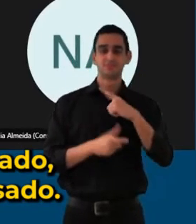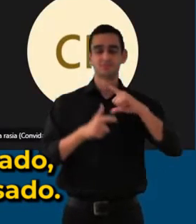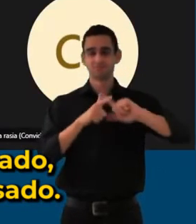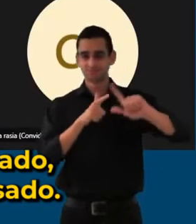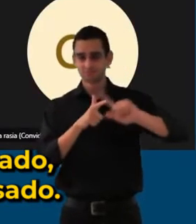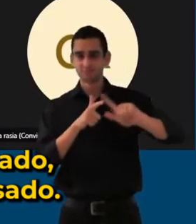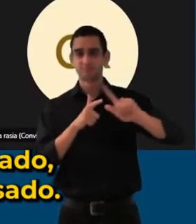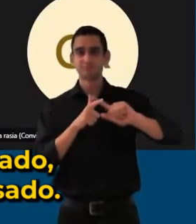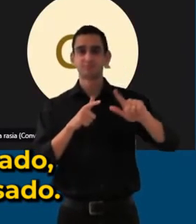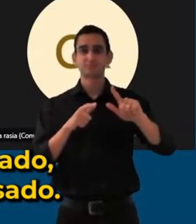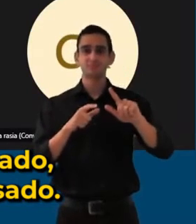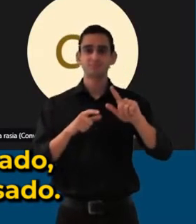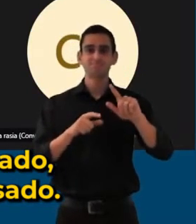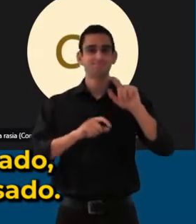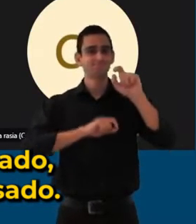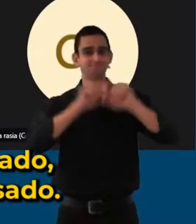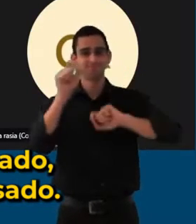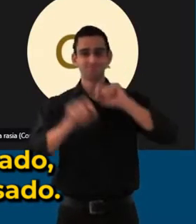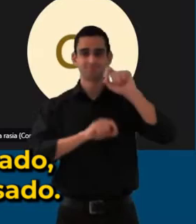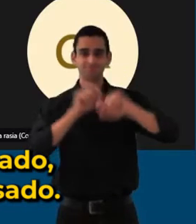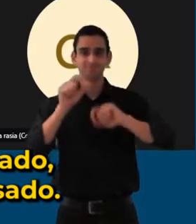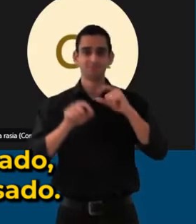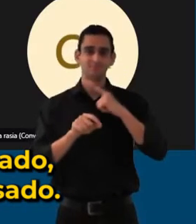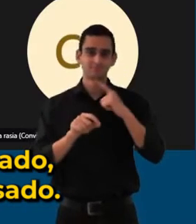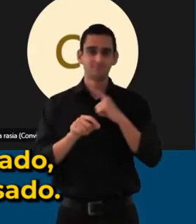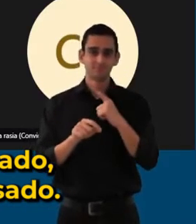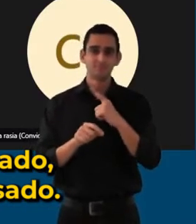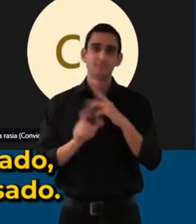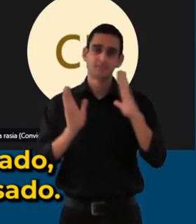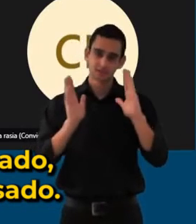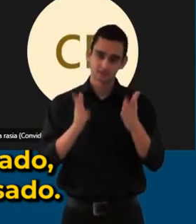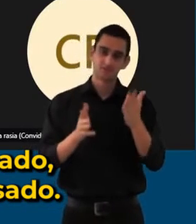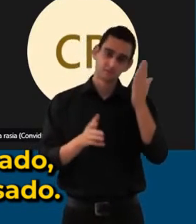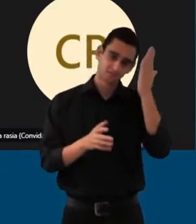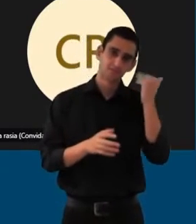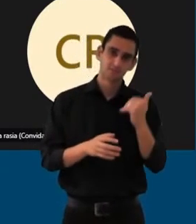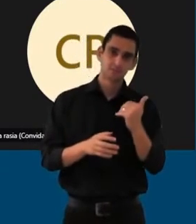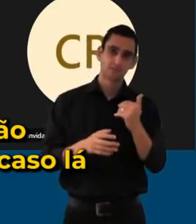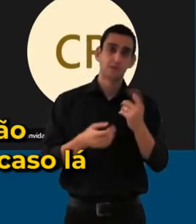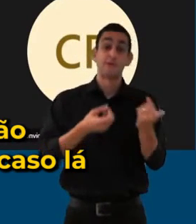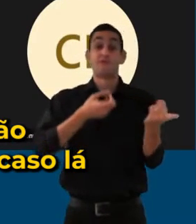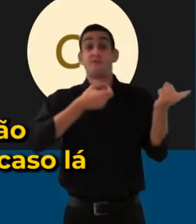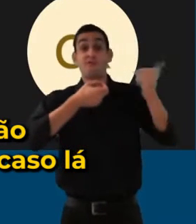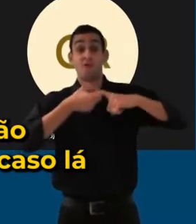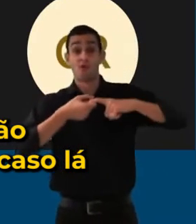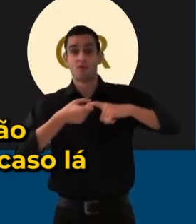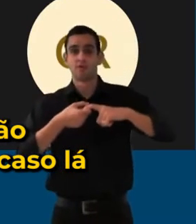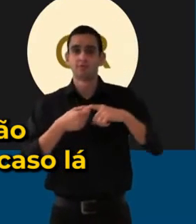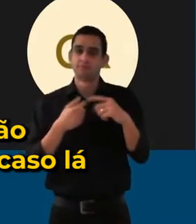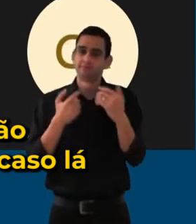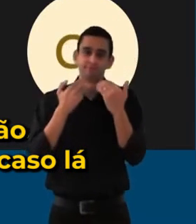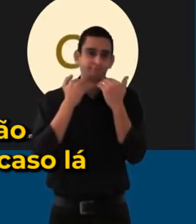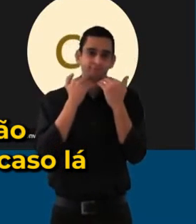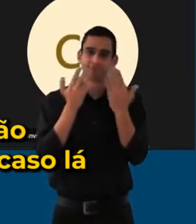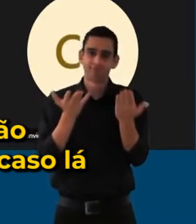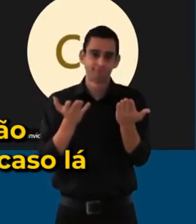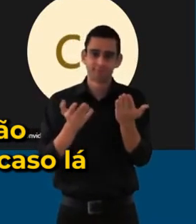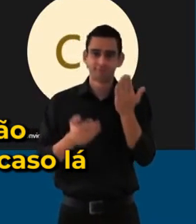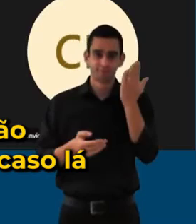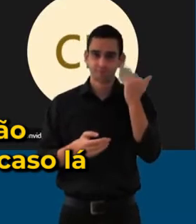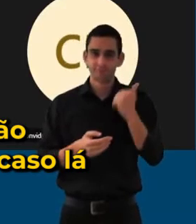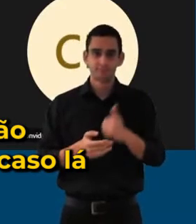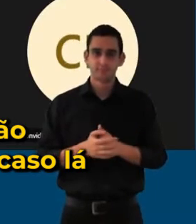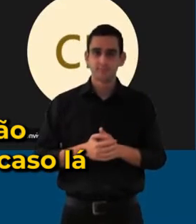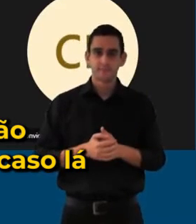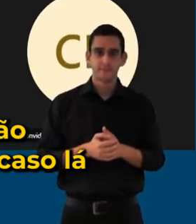ao empreendimento, isso está no passado, a gente não tem como voltar no passado, né? Isso talvez fosse até um objeto para imposição de